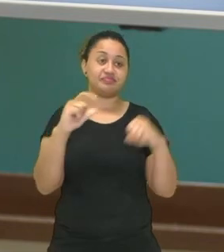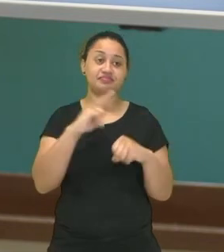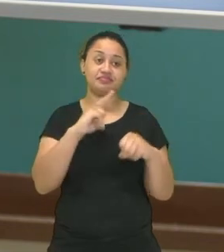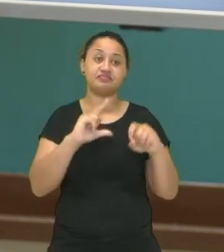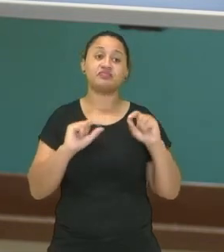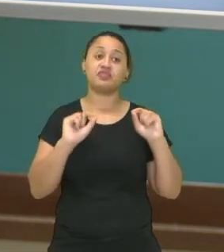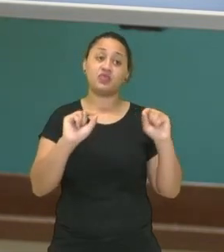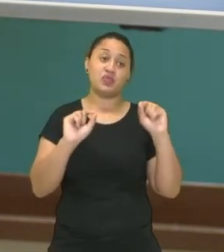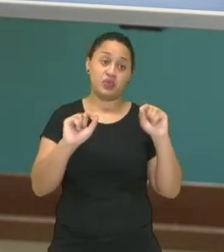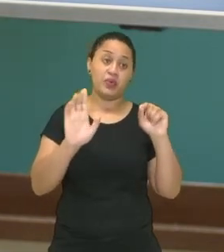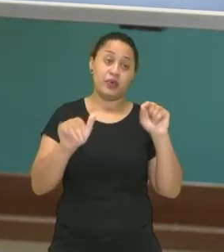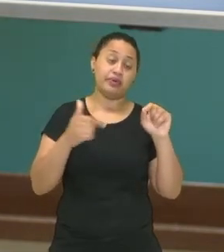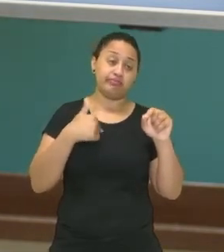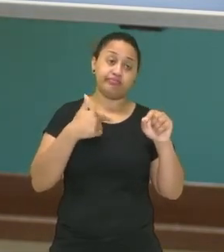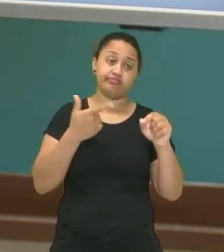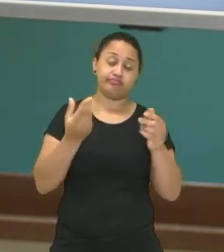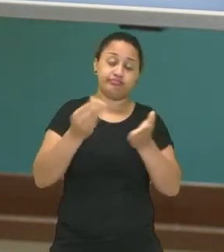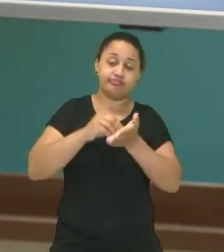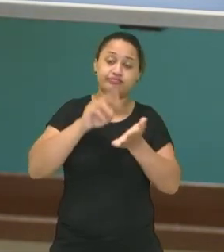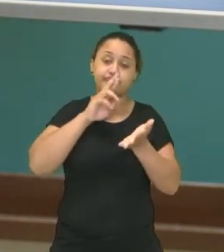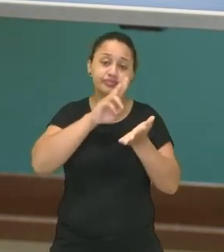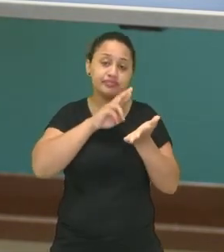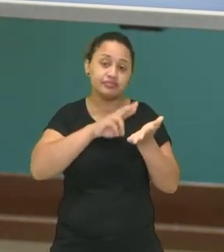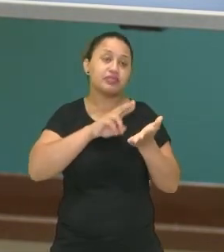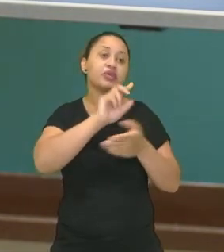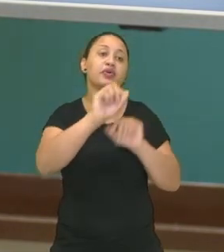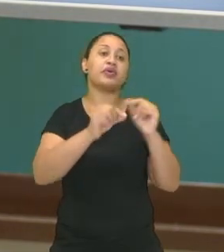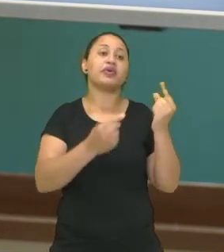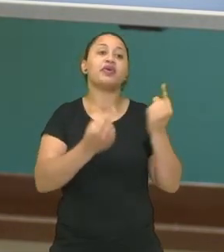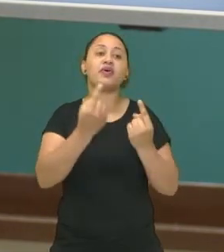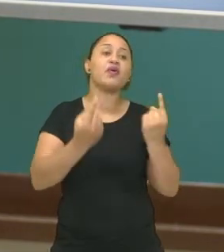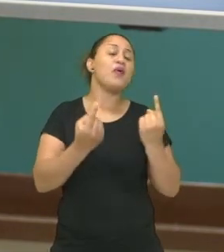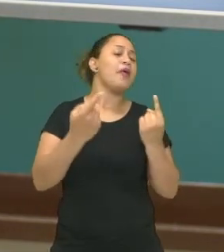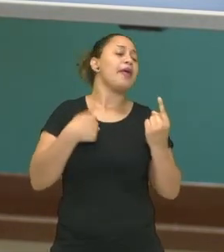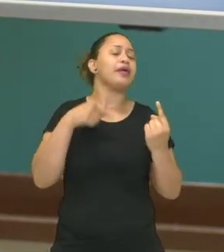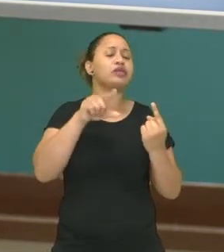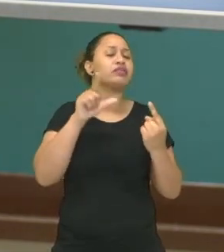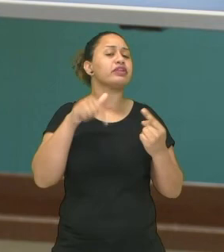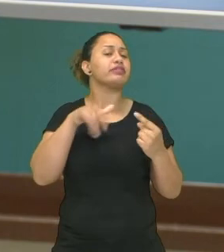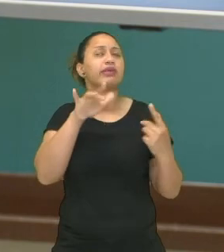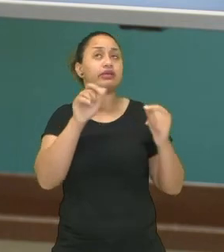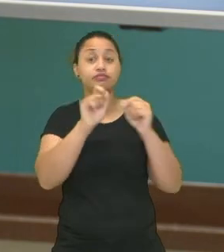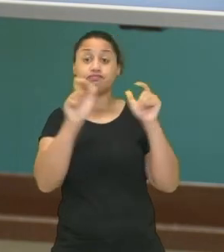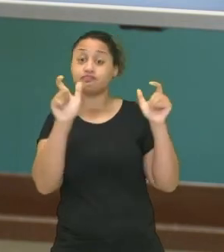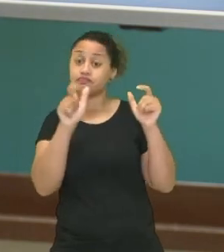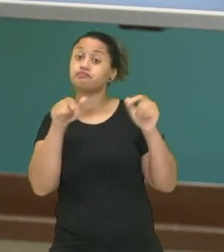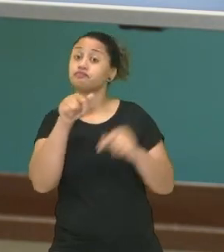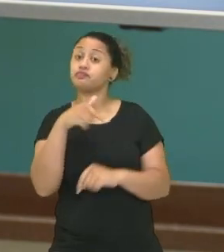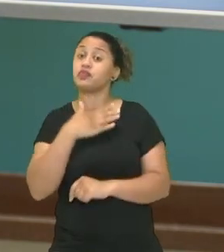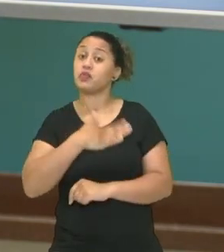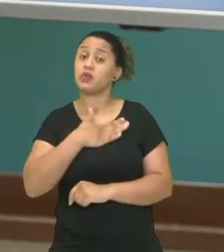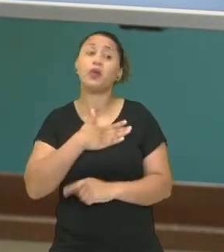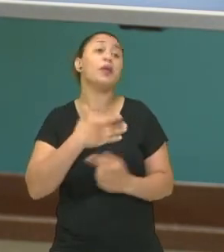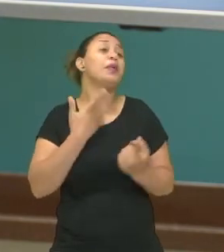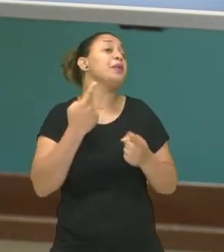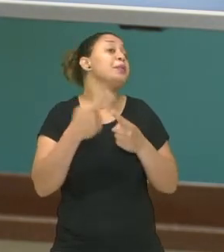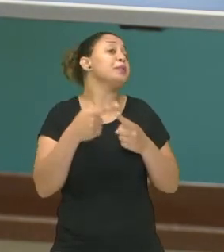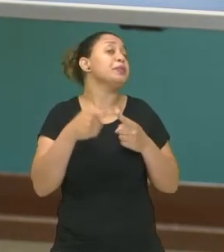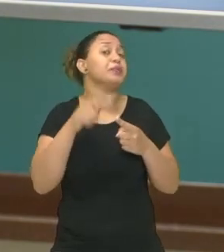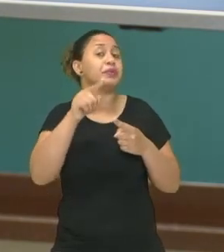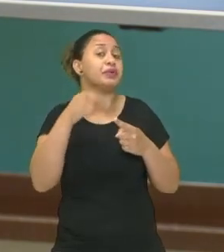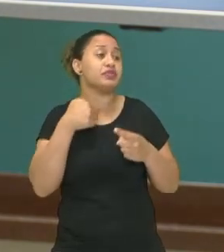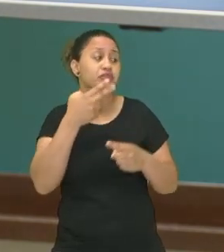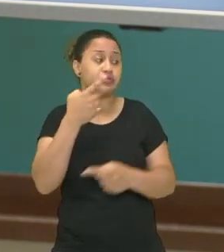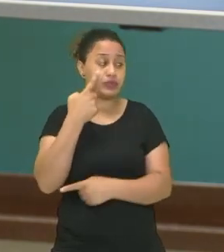apresentados e colocar em seu caderno qual lhe chamou mais a atenção e por que te chamou mais a